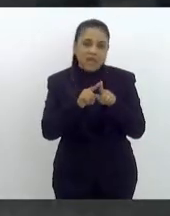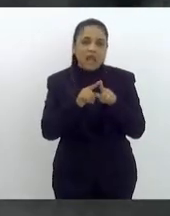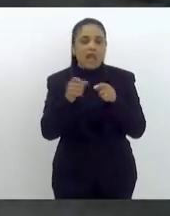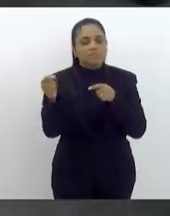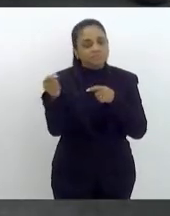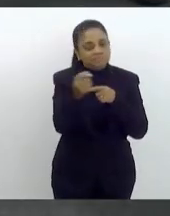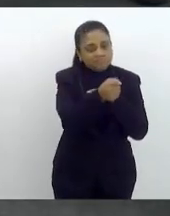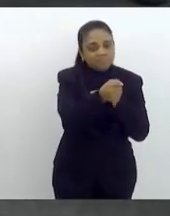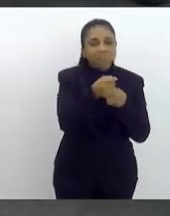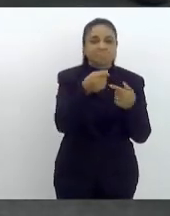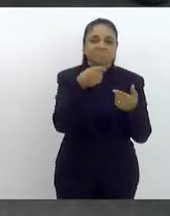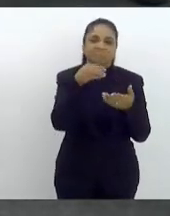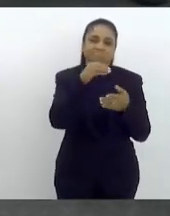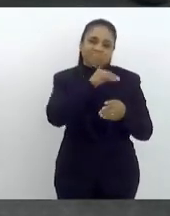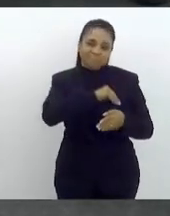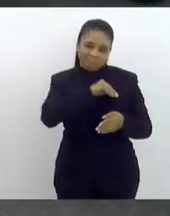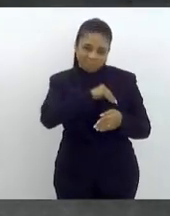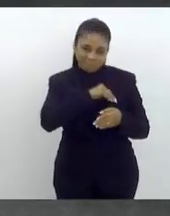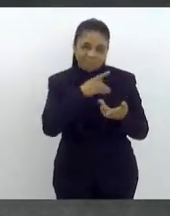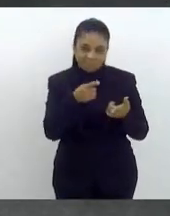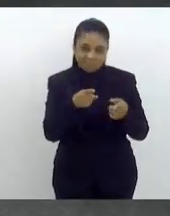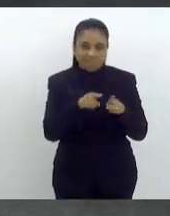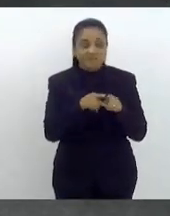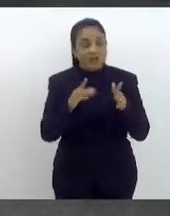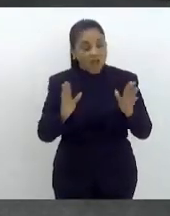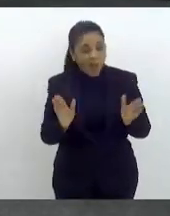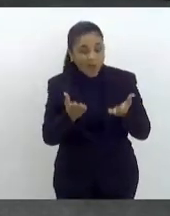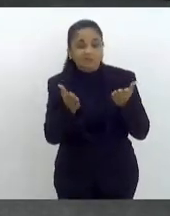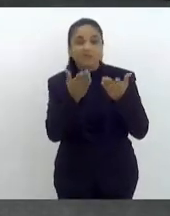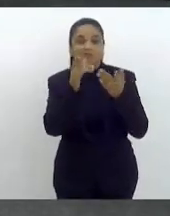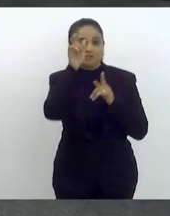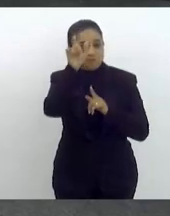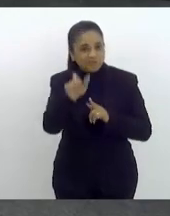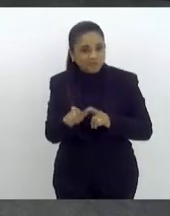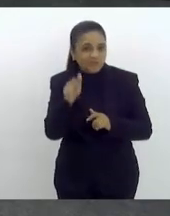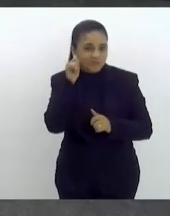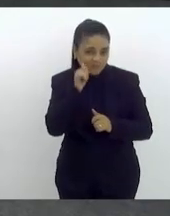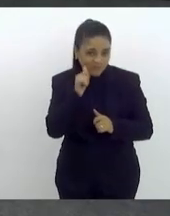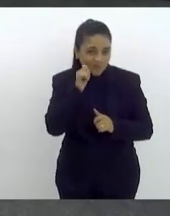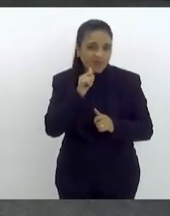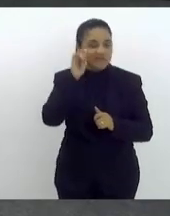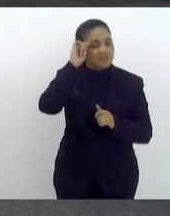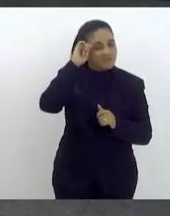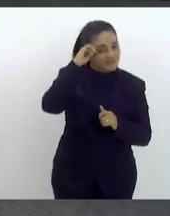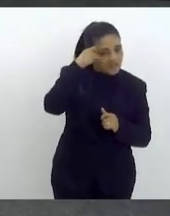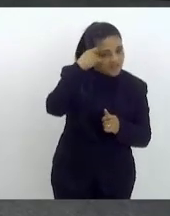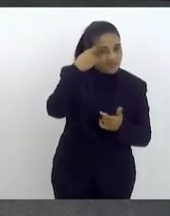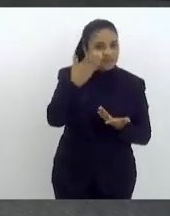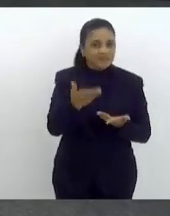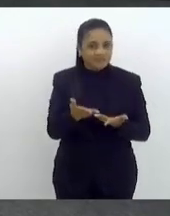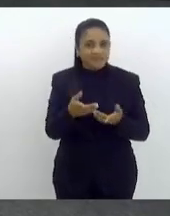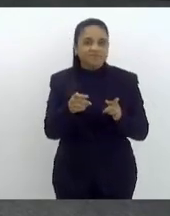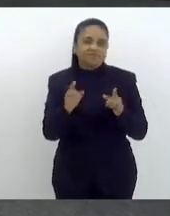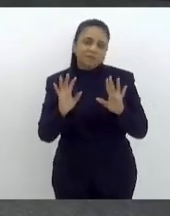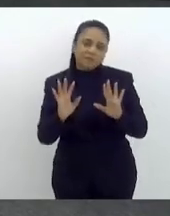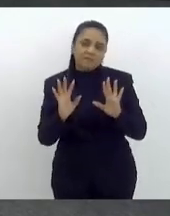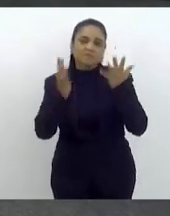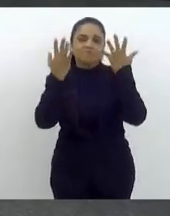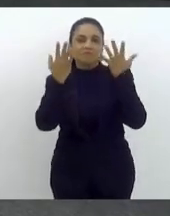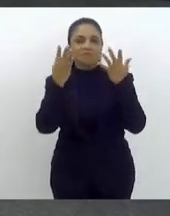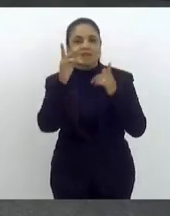empregue e renda tem a autoestima dessas mulheres dessas mulheres negras então só aqui Celebrar